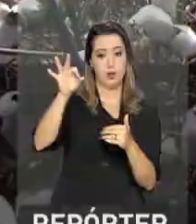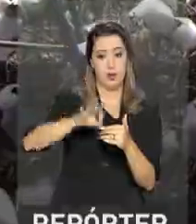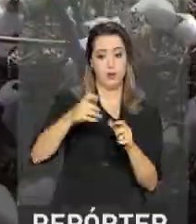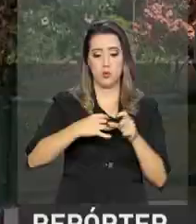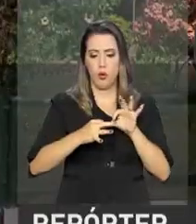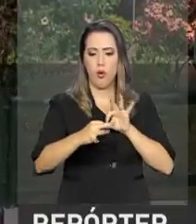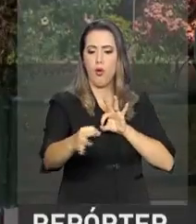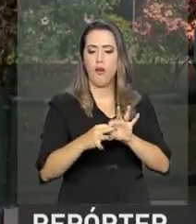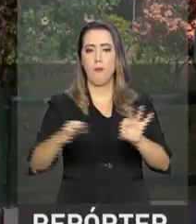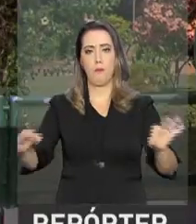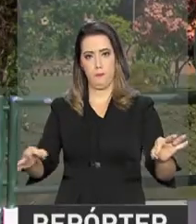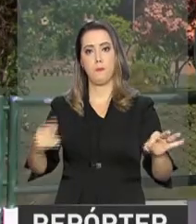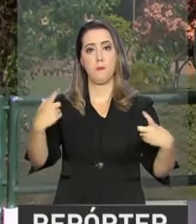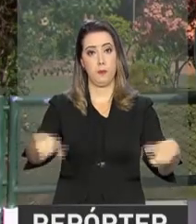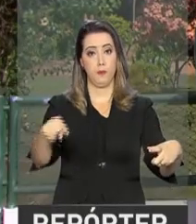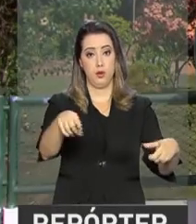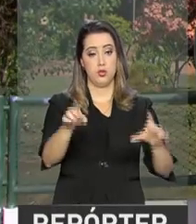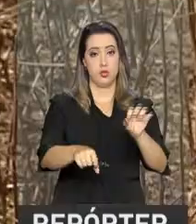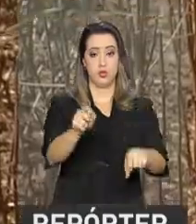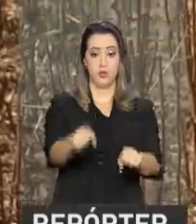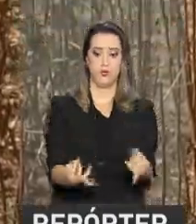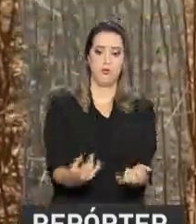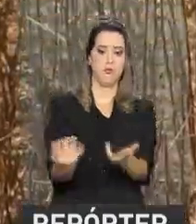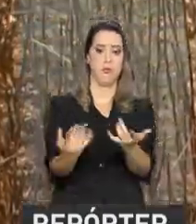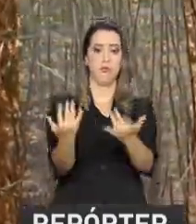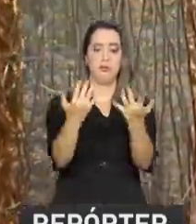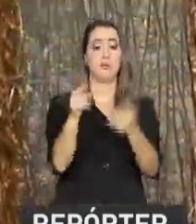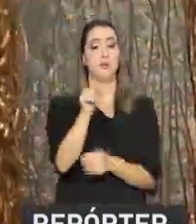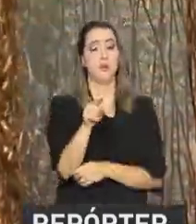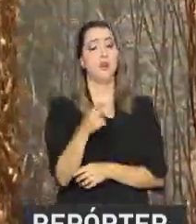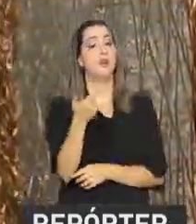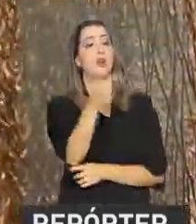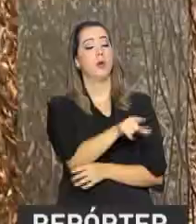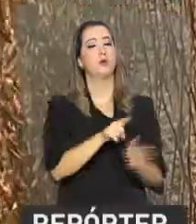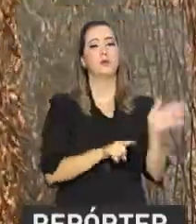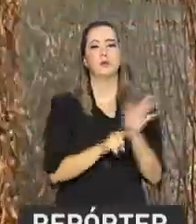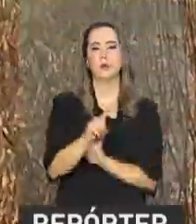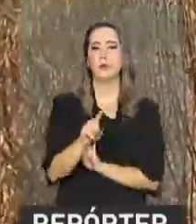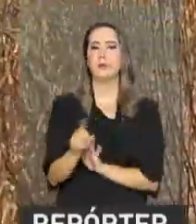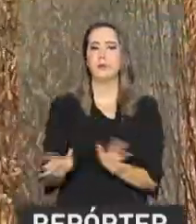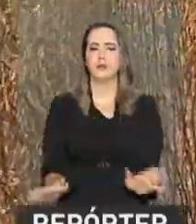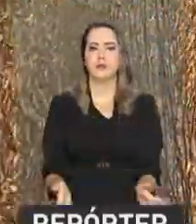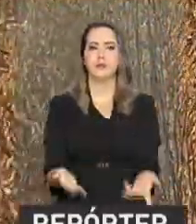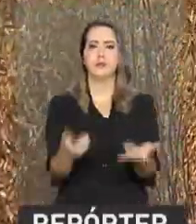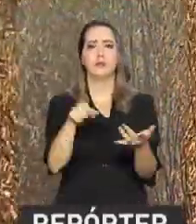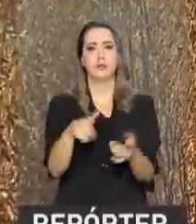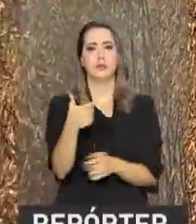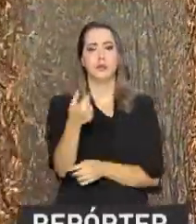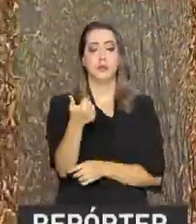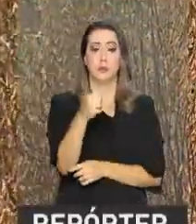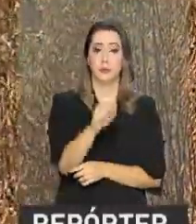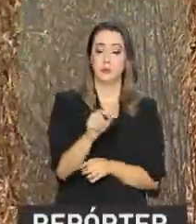diária a ainda conab bg também divulgou mais um levantamento da safra de grãos de 2018